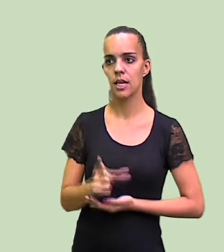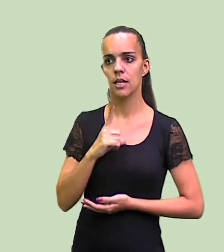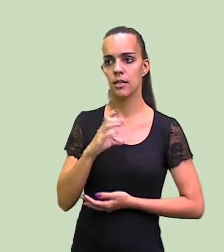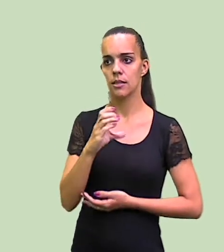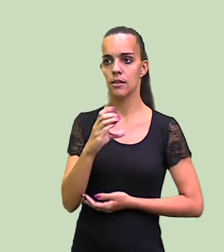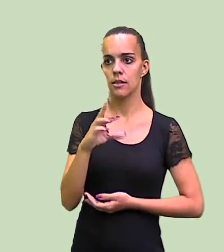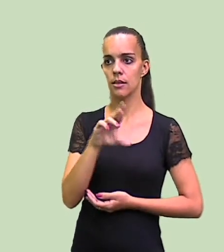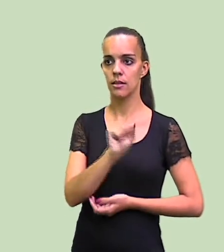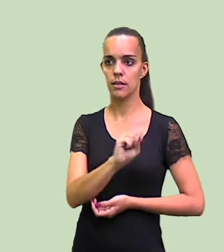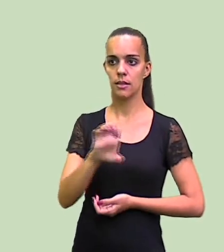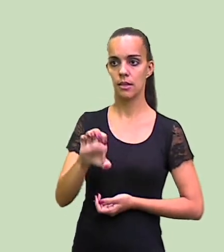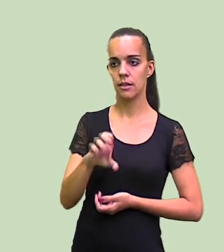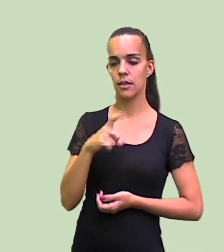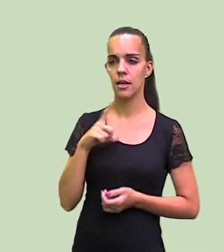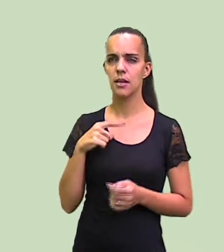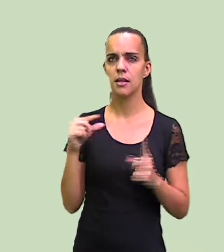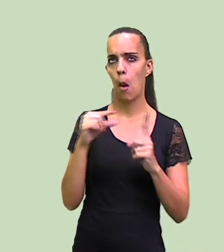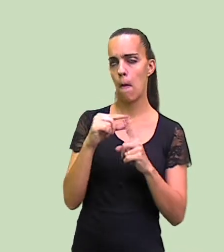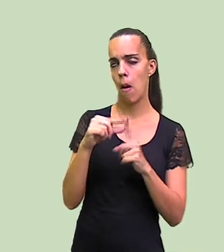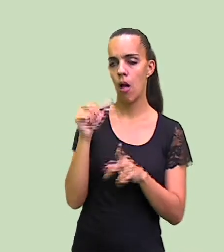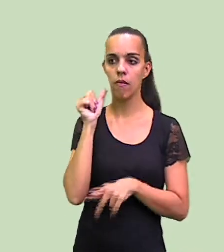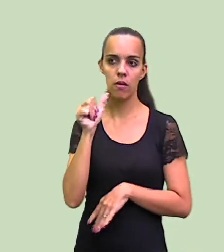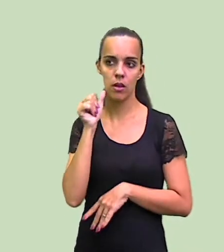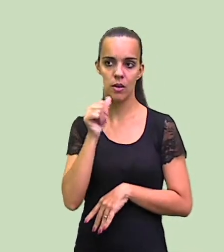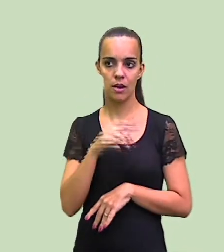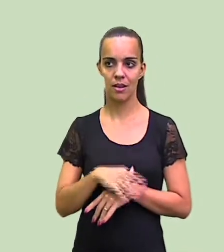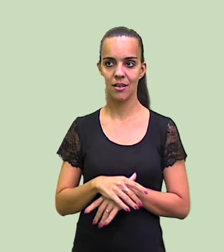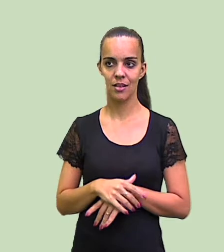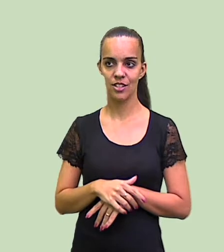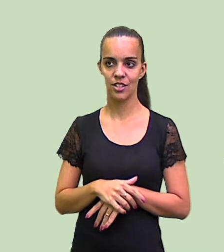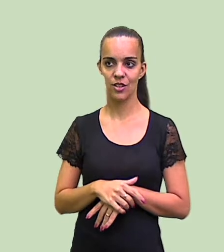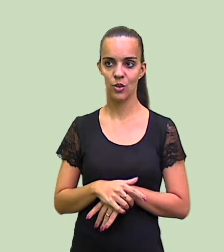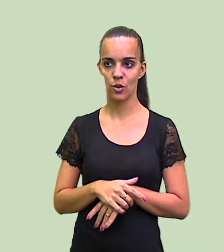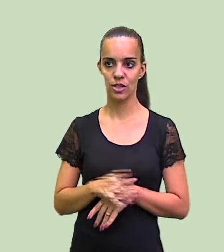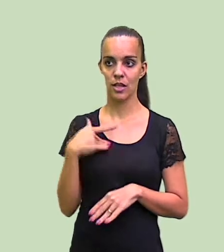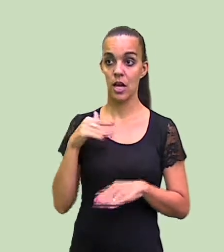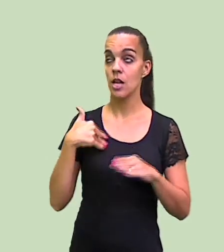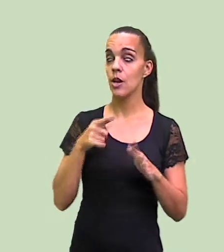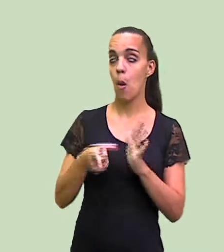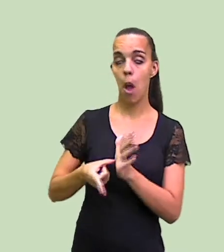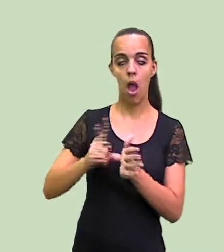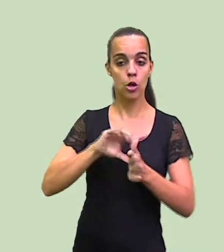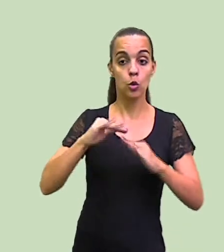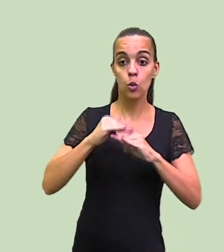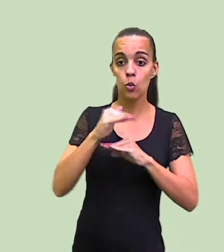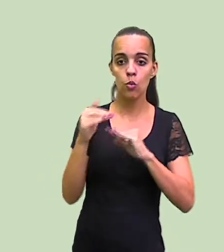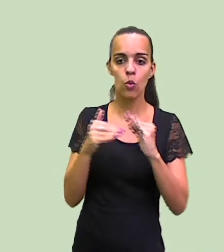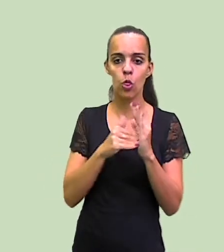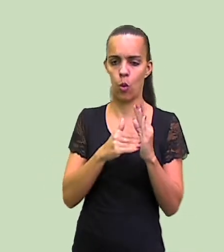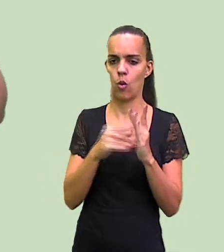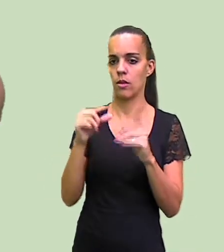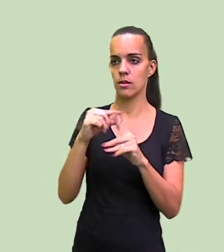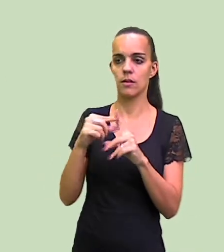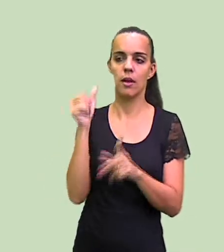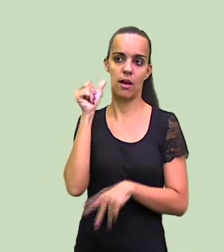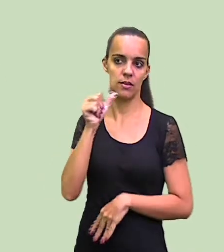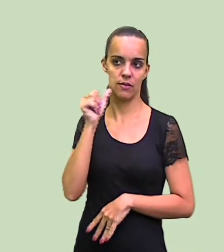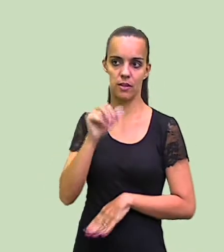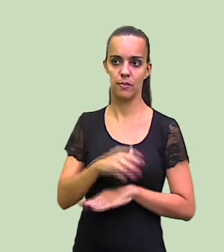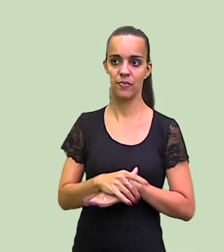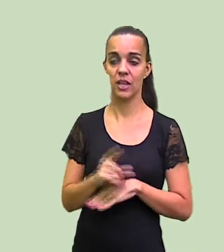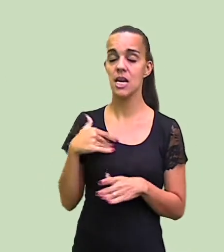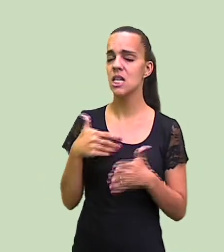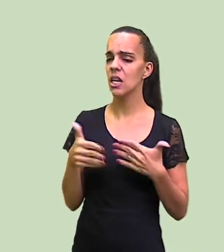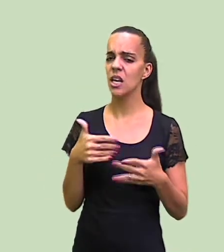crase antes de palavras femininas, mas não é antes de todas as palavras femininas, porque nem